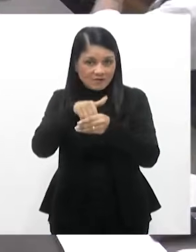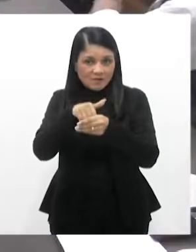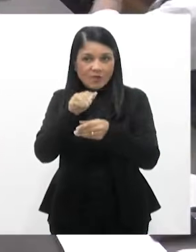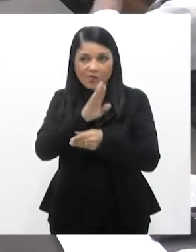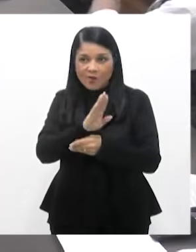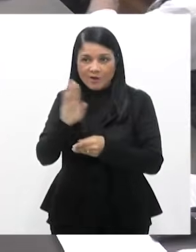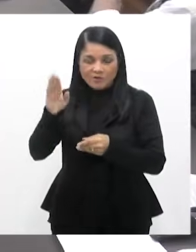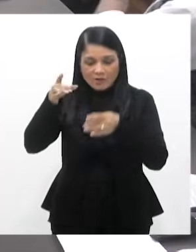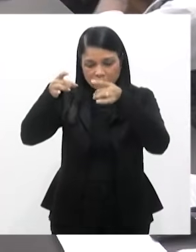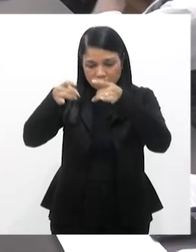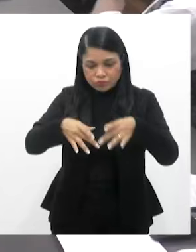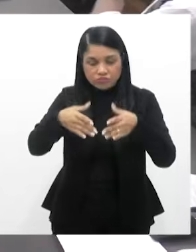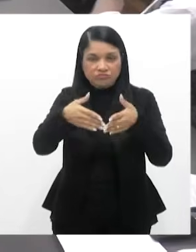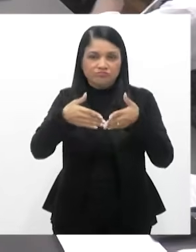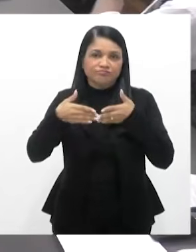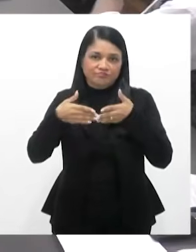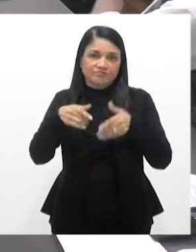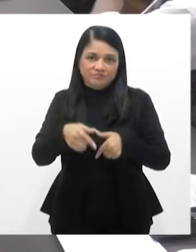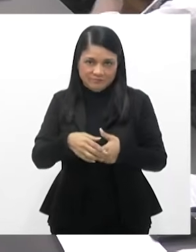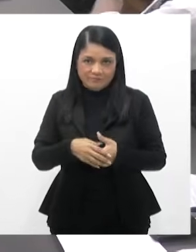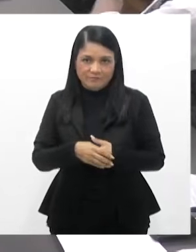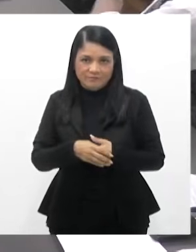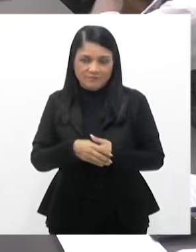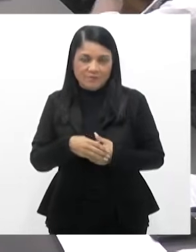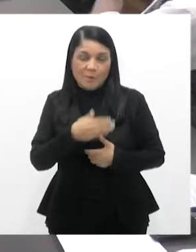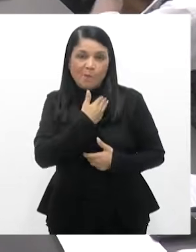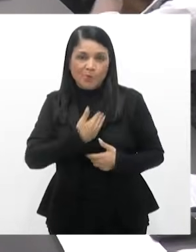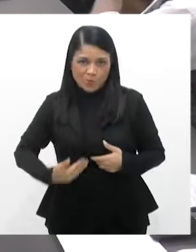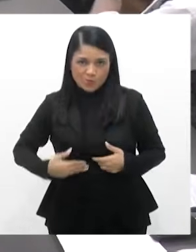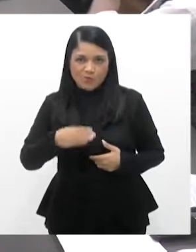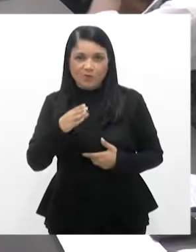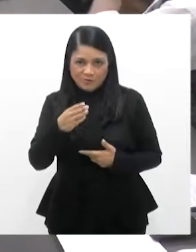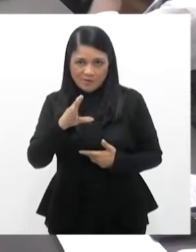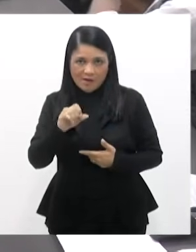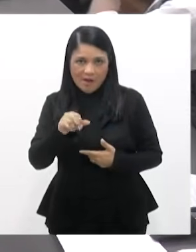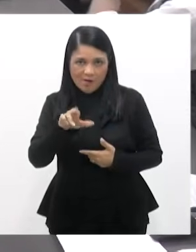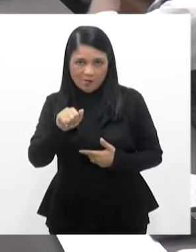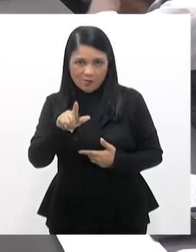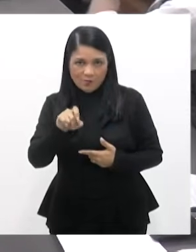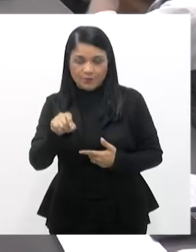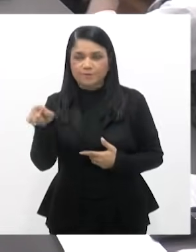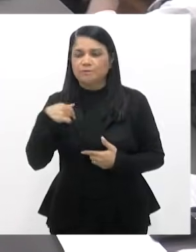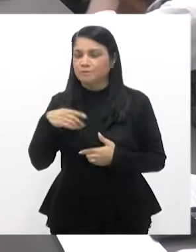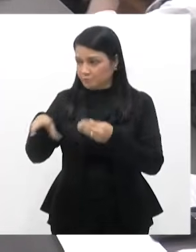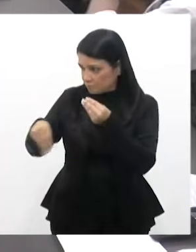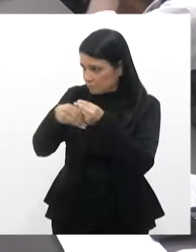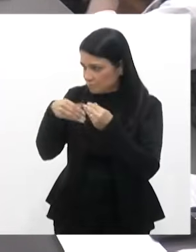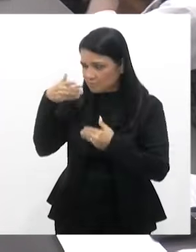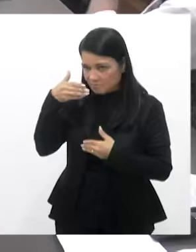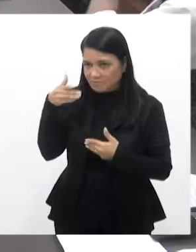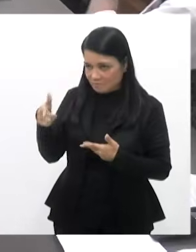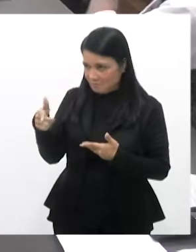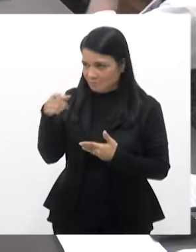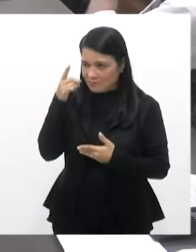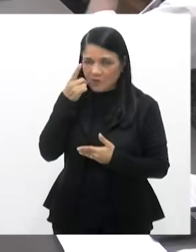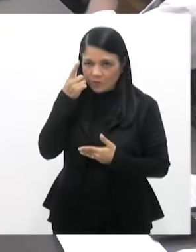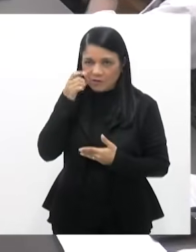qualquer cargo público. estariam fora de qualquer cargo público. Quer me Ótimo, dar uma parte? ótimo. Deputada, Okay. me dá uma Sim.